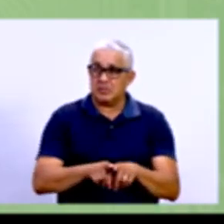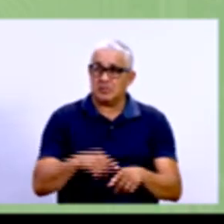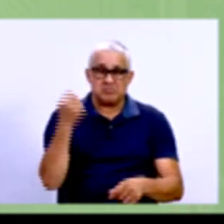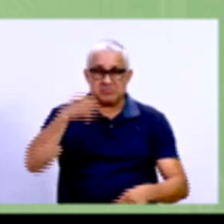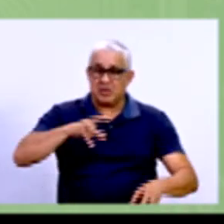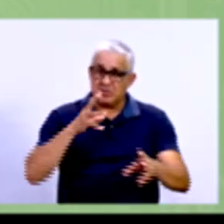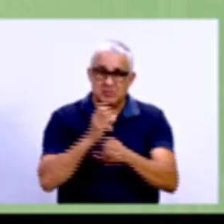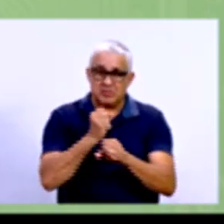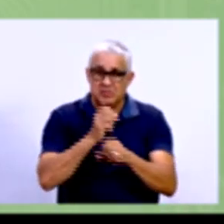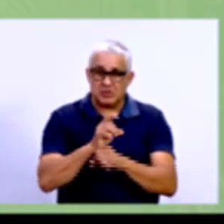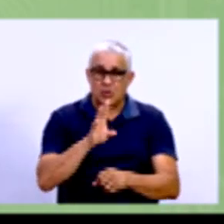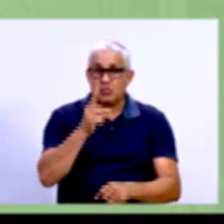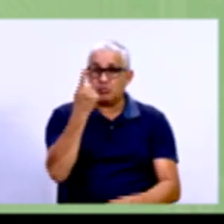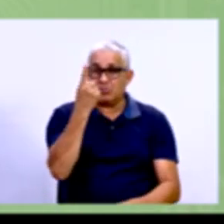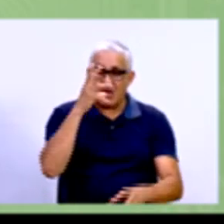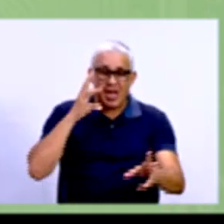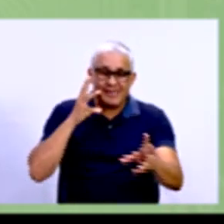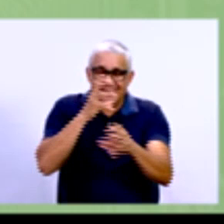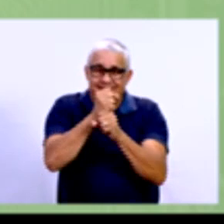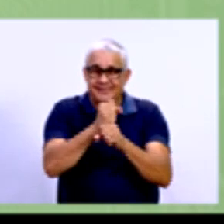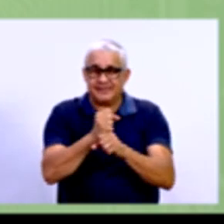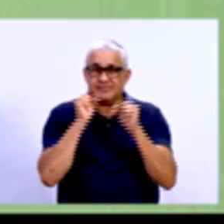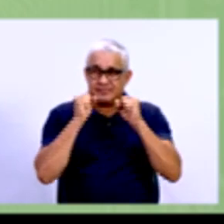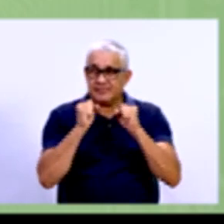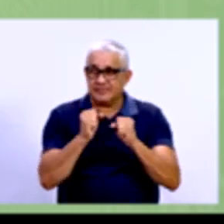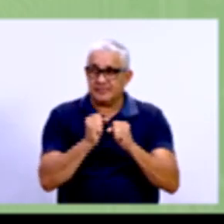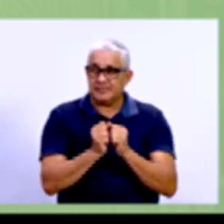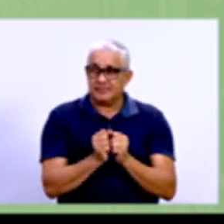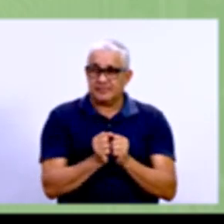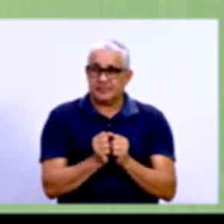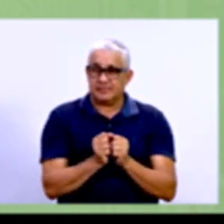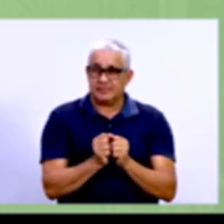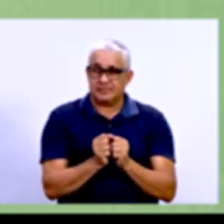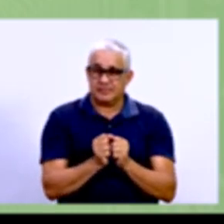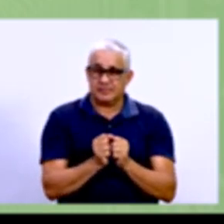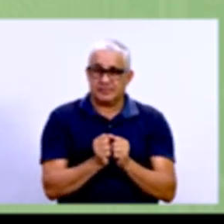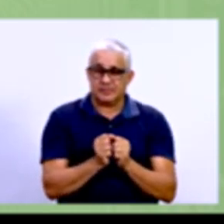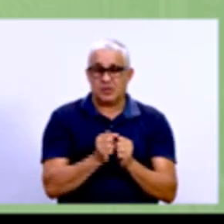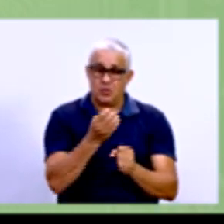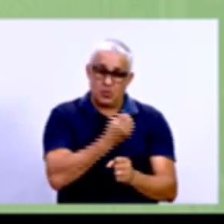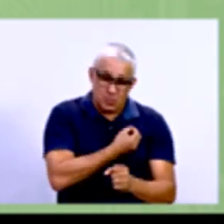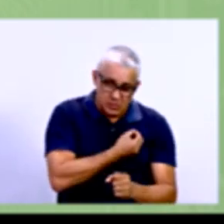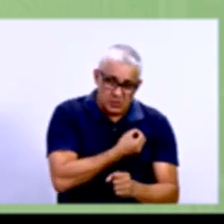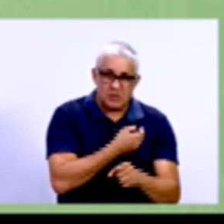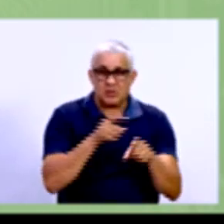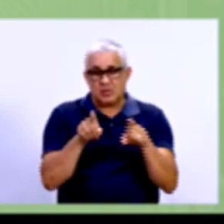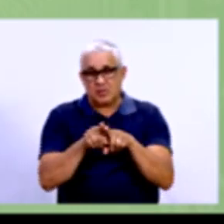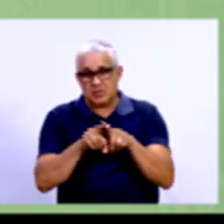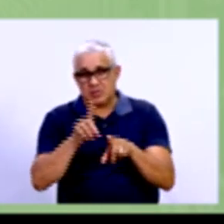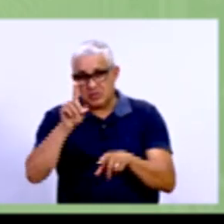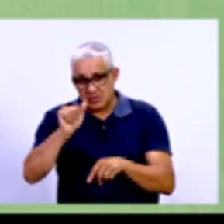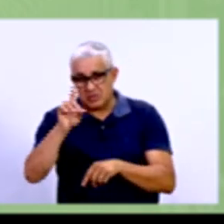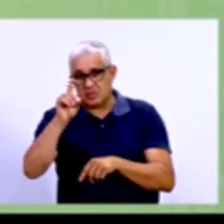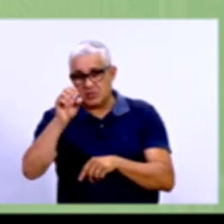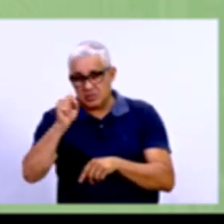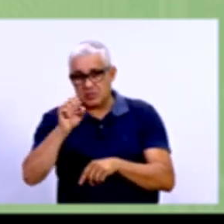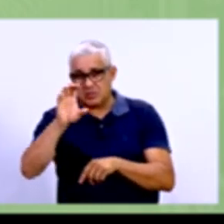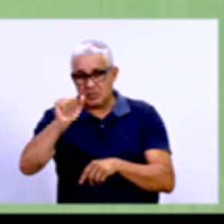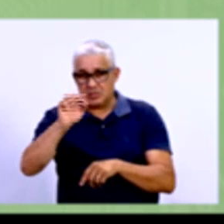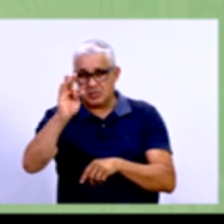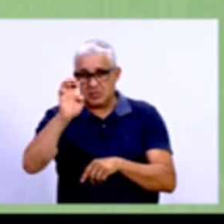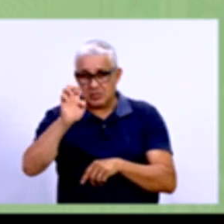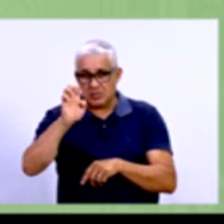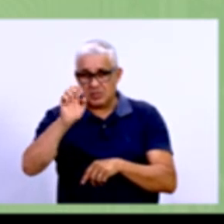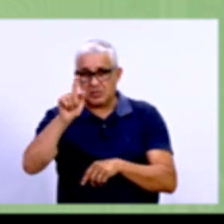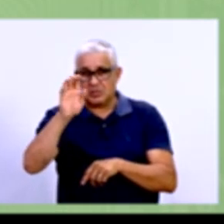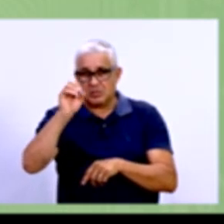algum, apenas uma contagem. E pode ser determinada tanto para dados numéricos quanto para dados categóricos. Então,